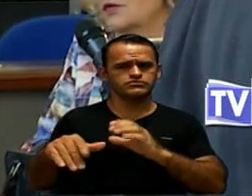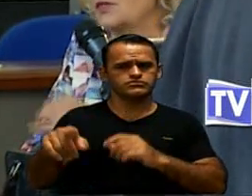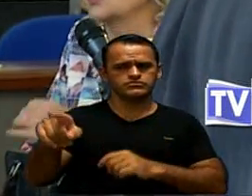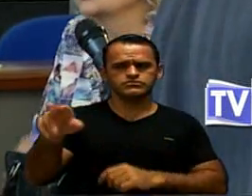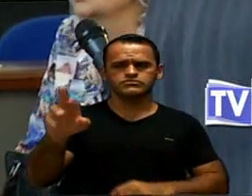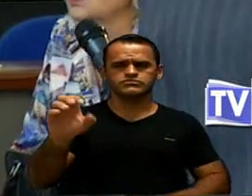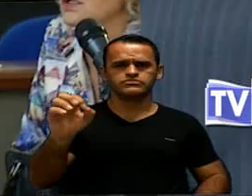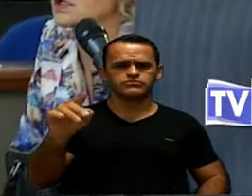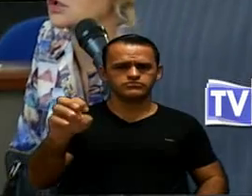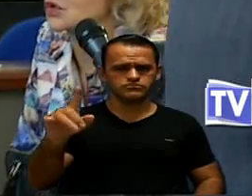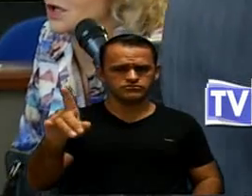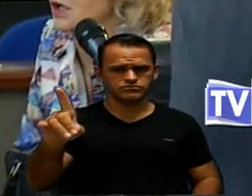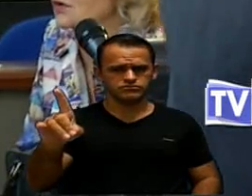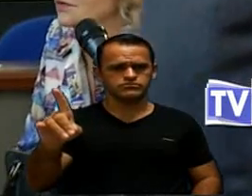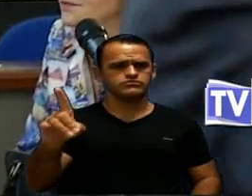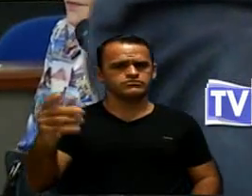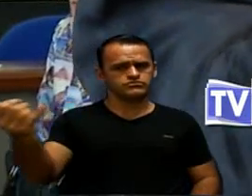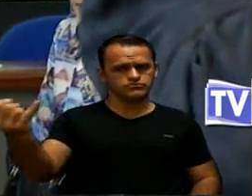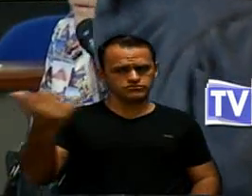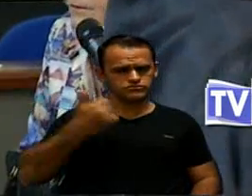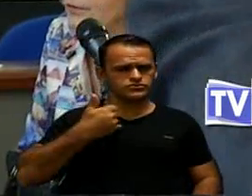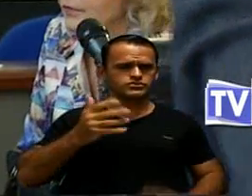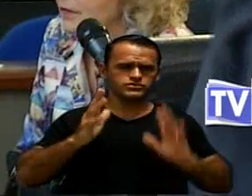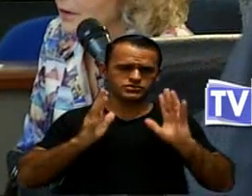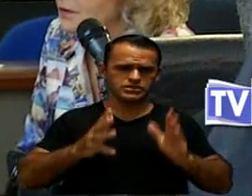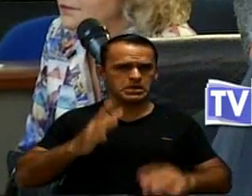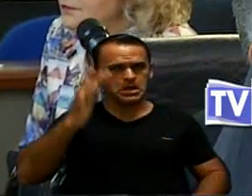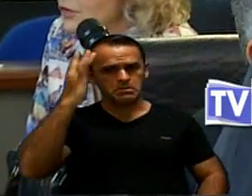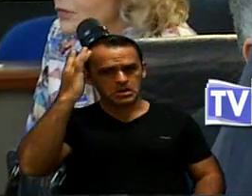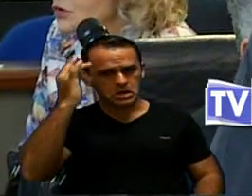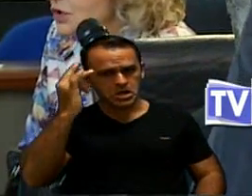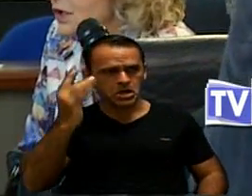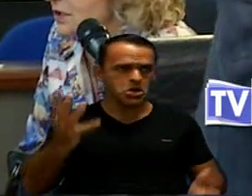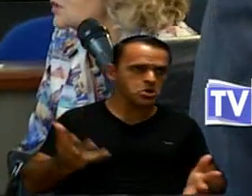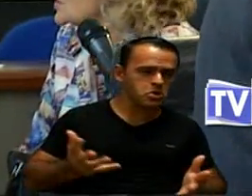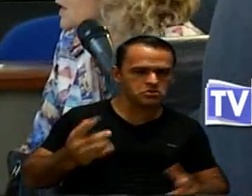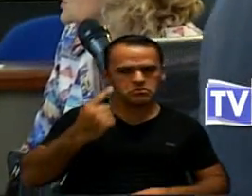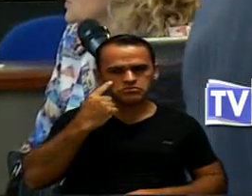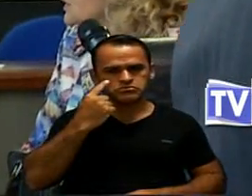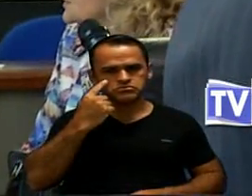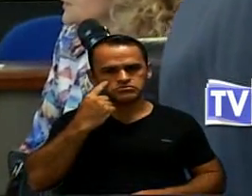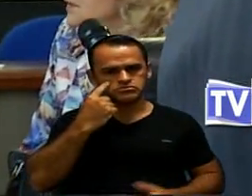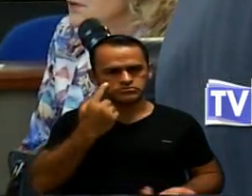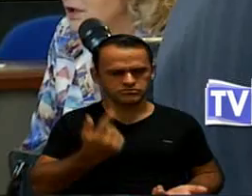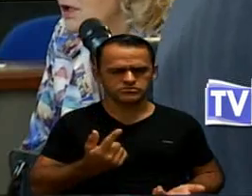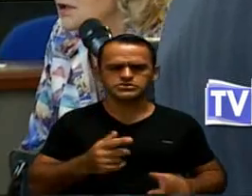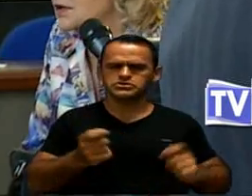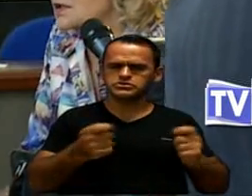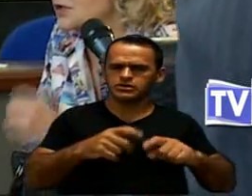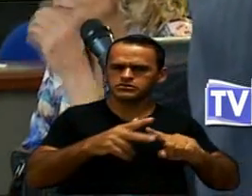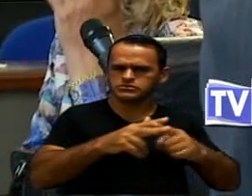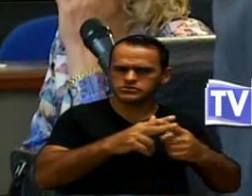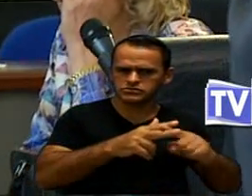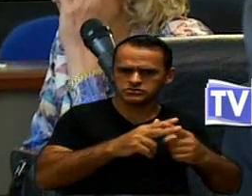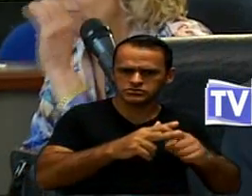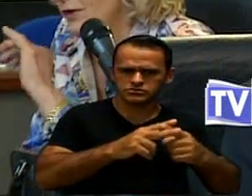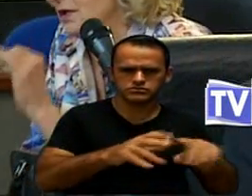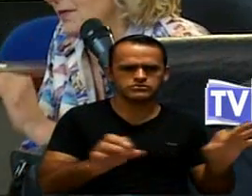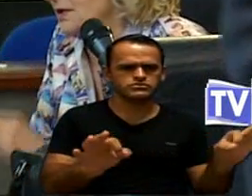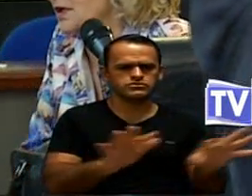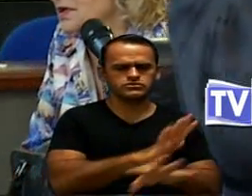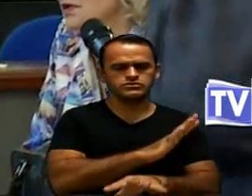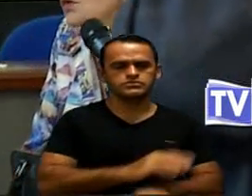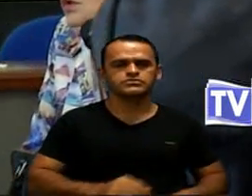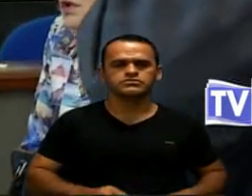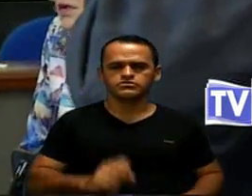para até avisar o Irã e avisou aí eu aqui. Então, esse é o recado que eu queria dar, que com essa manutenção que mexeu no